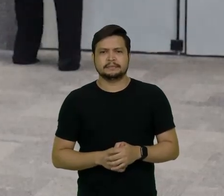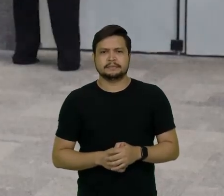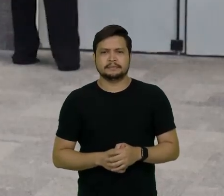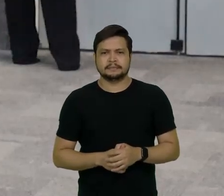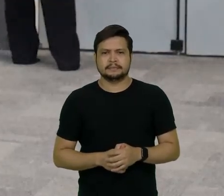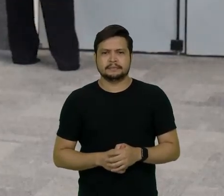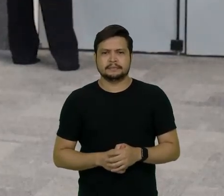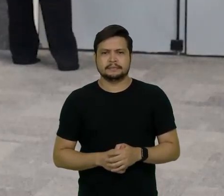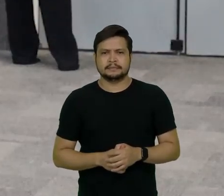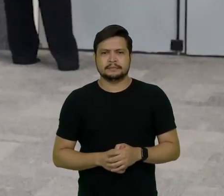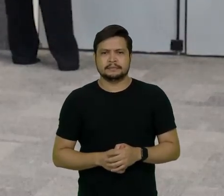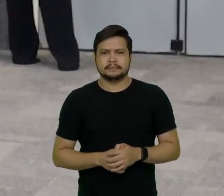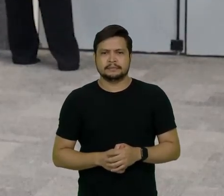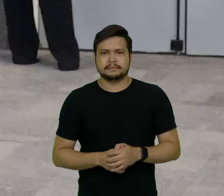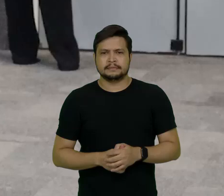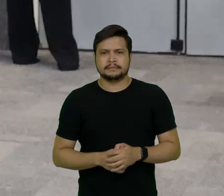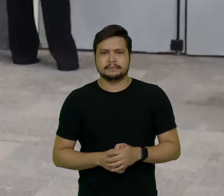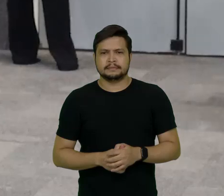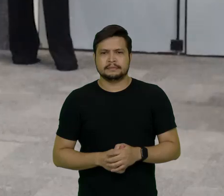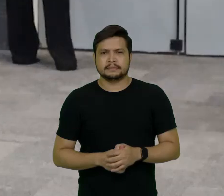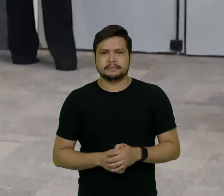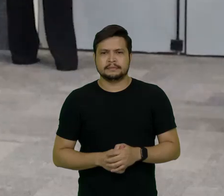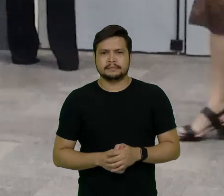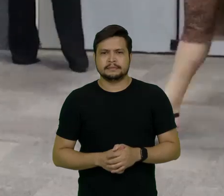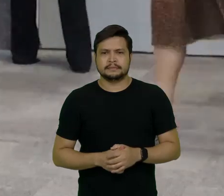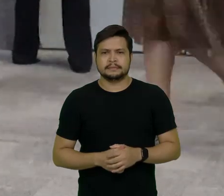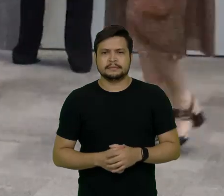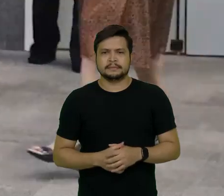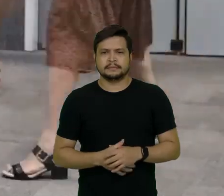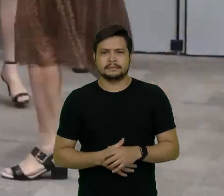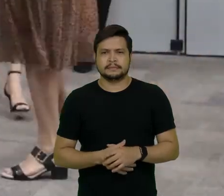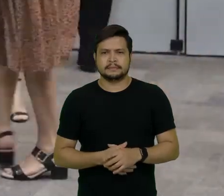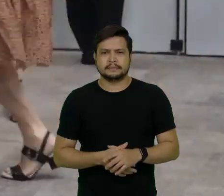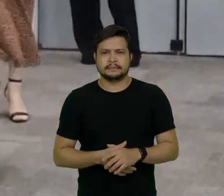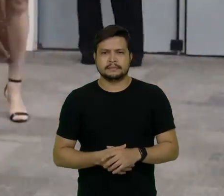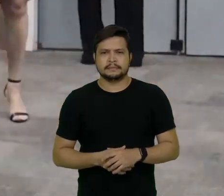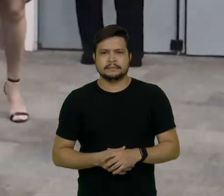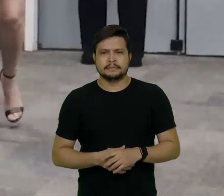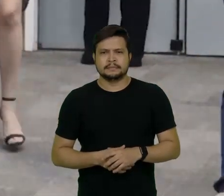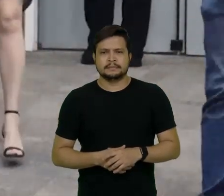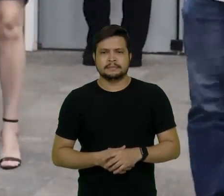e coordenadora geral do evento, professora Adriana Dantas Palmieri Borja.